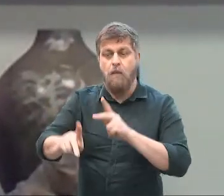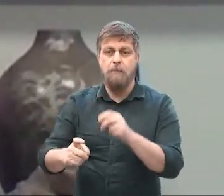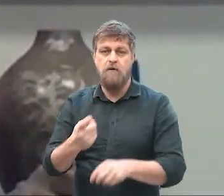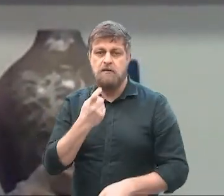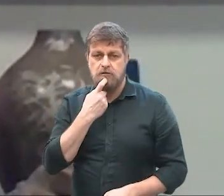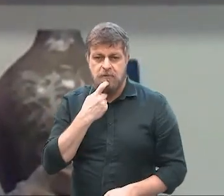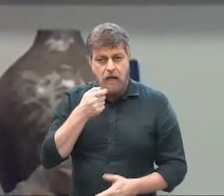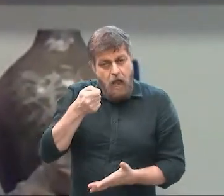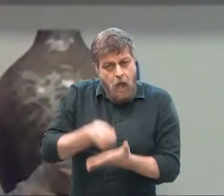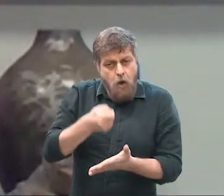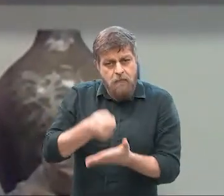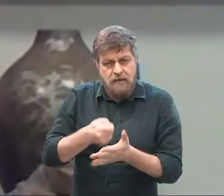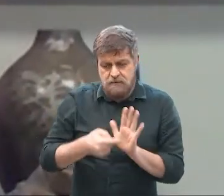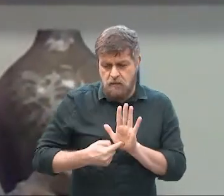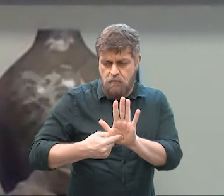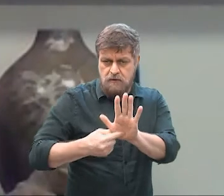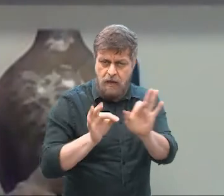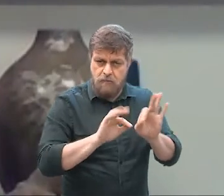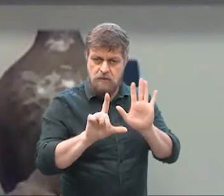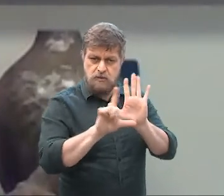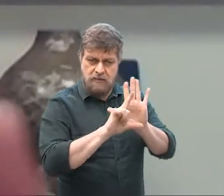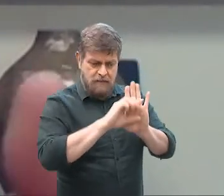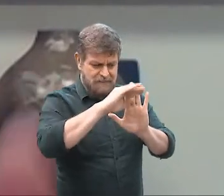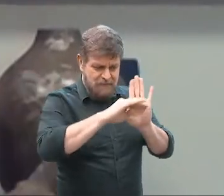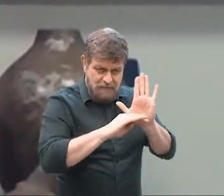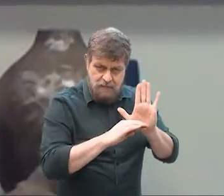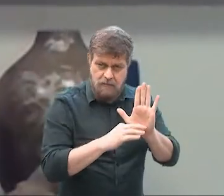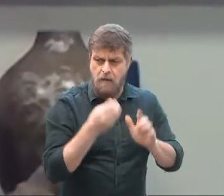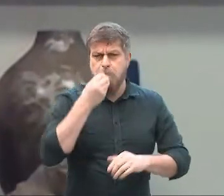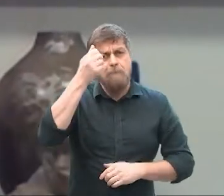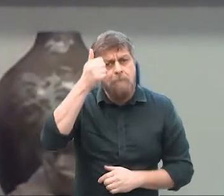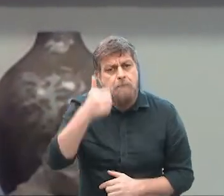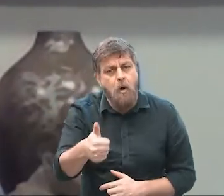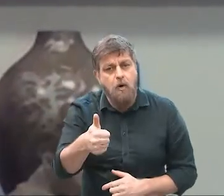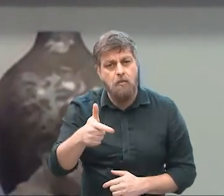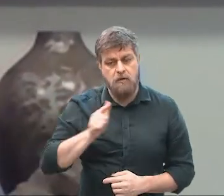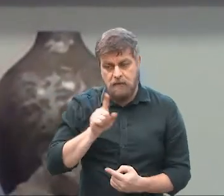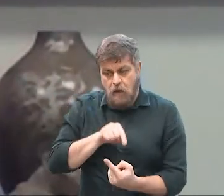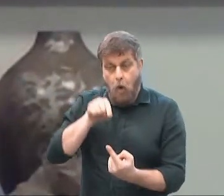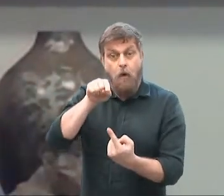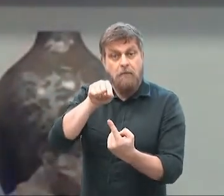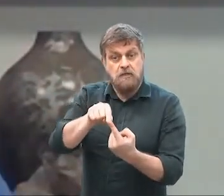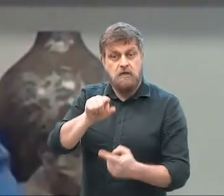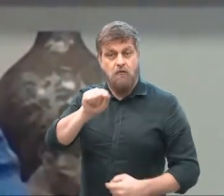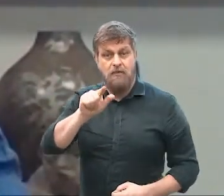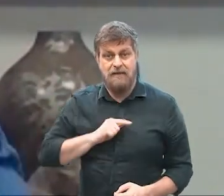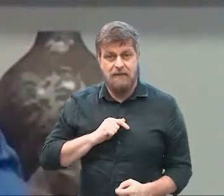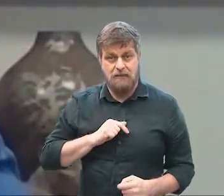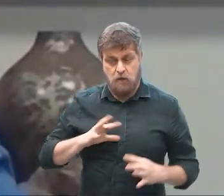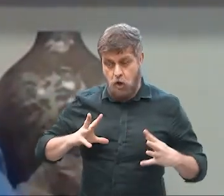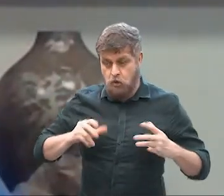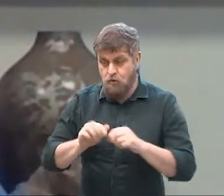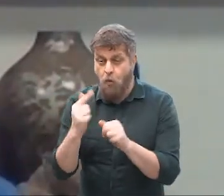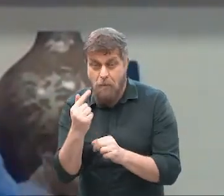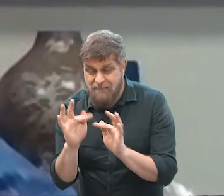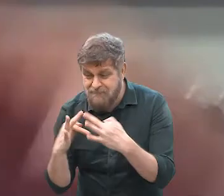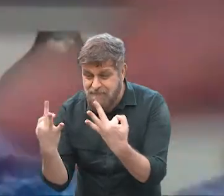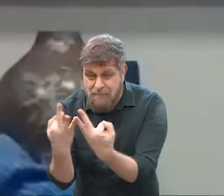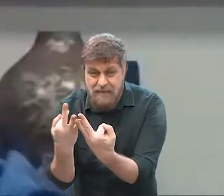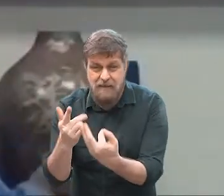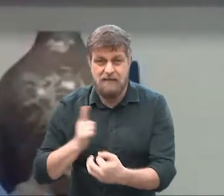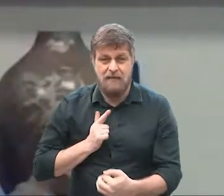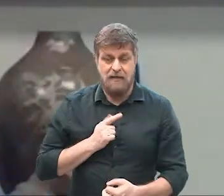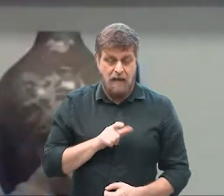É obrigação apresentar projeto de leis. Projetos realmente bons. Projetos que, de alguma maneira, talvez não atenda uma família, mas